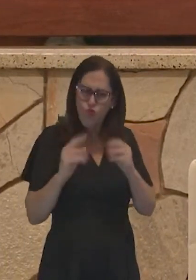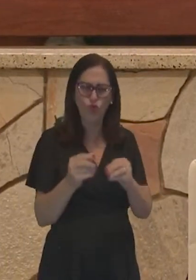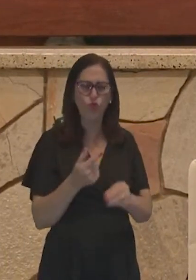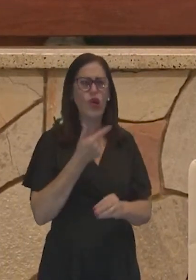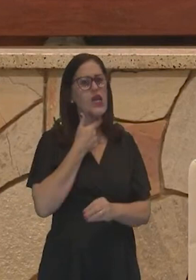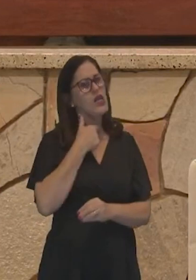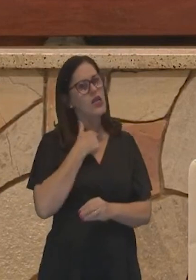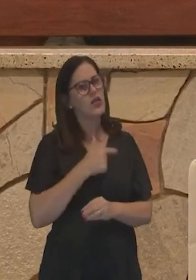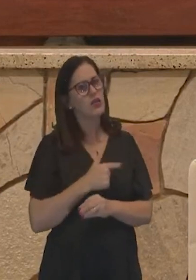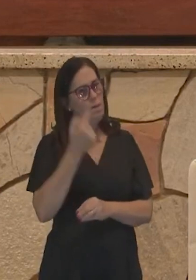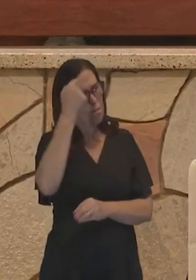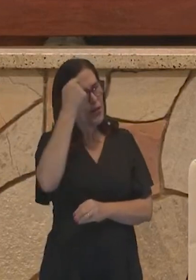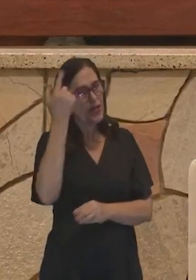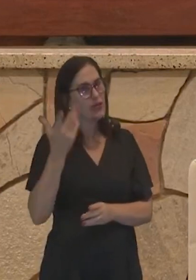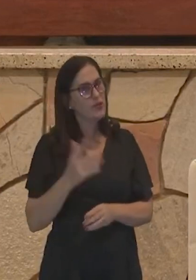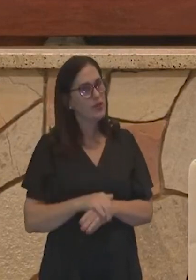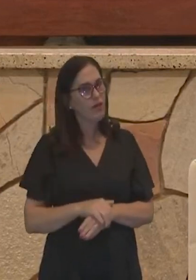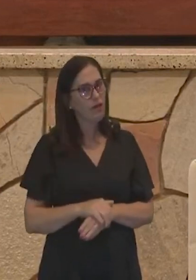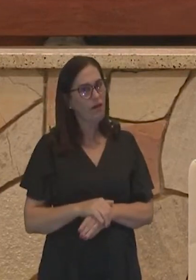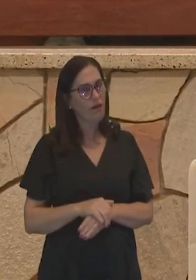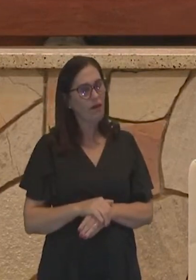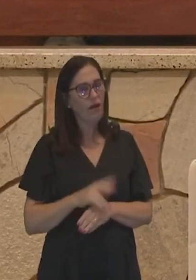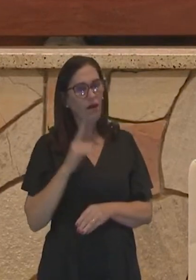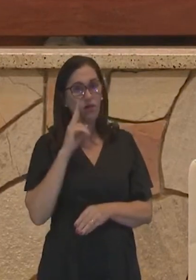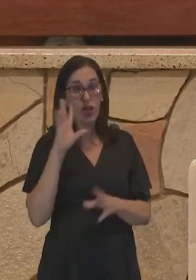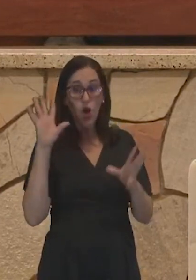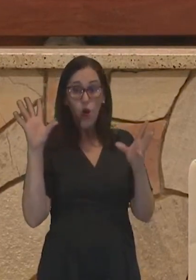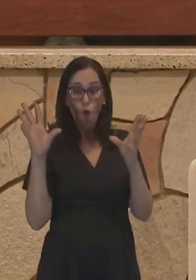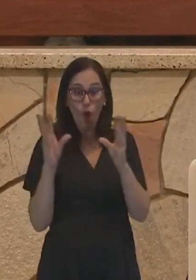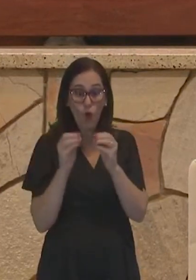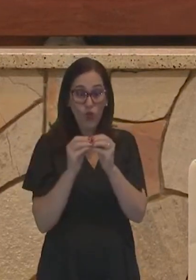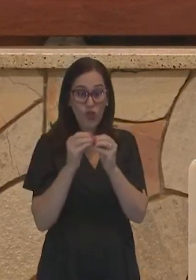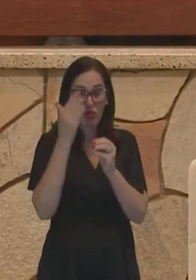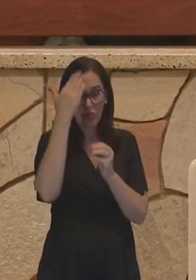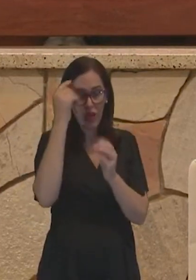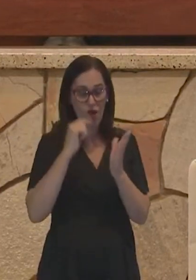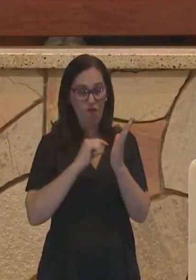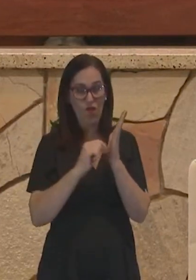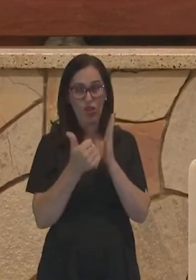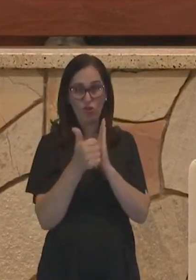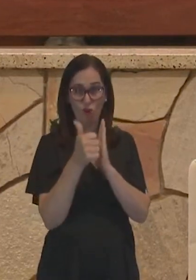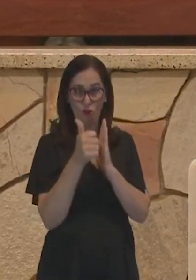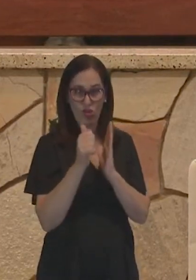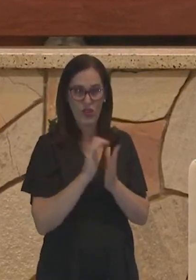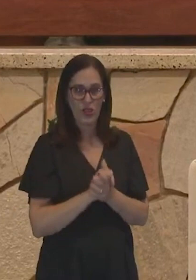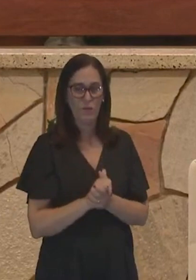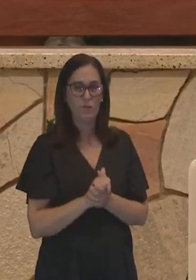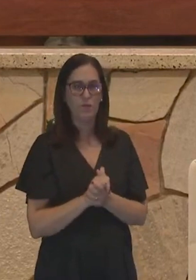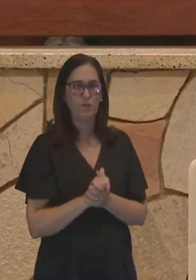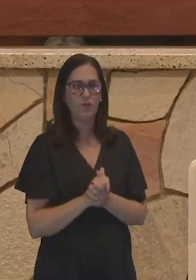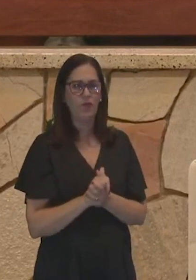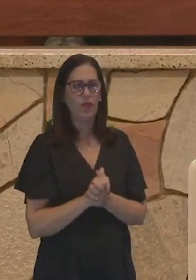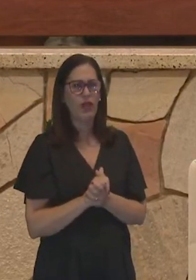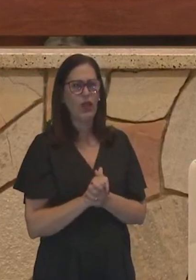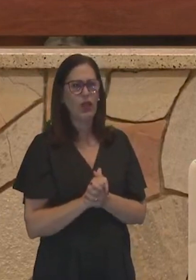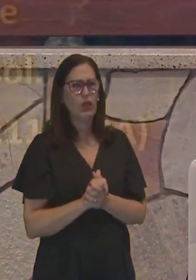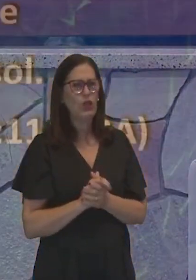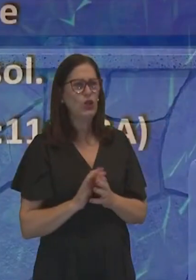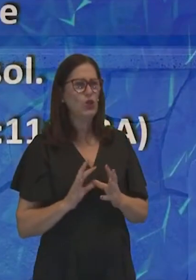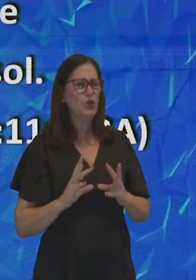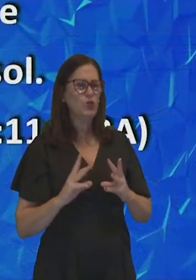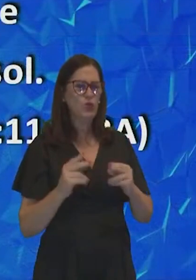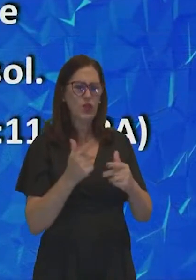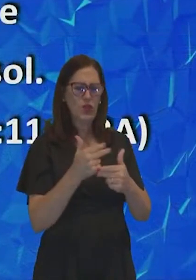ele quis. Mas vejam a conclusão que ele chegou no verso 11. Considerei todas as obras